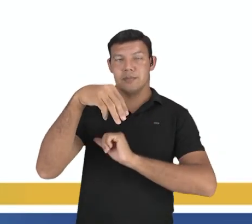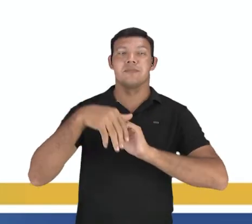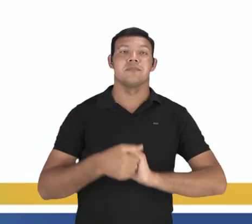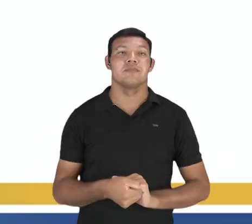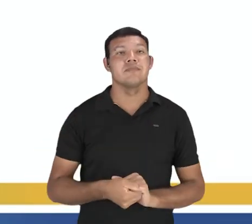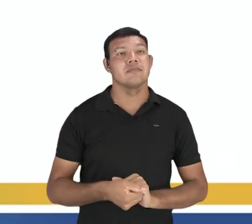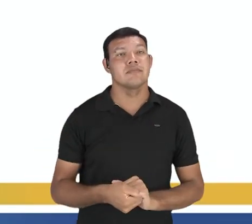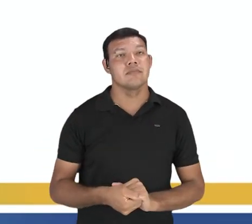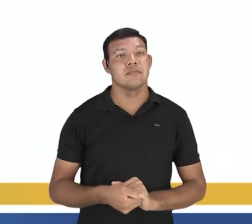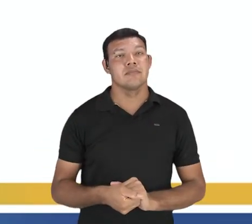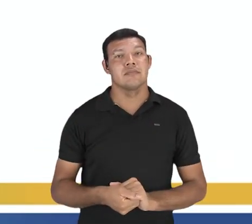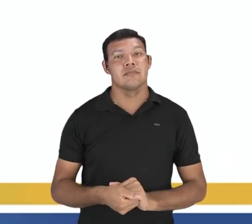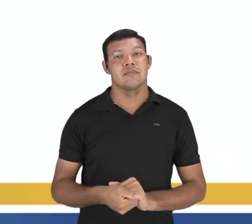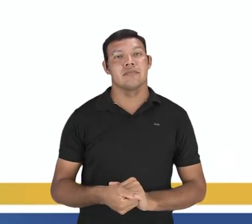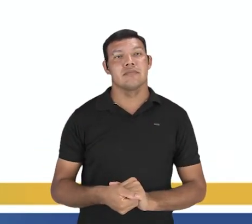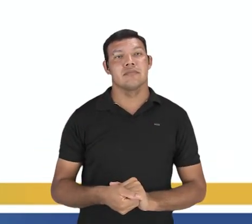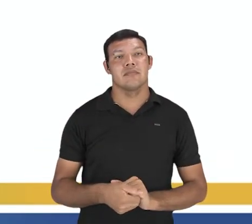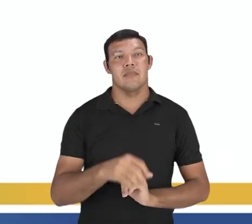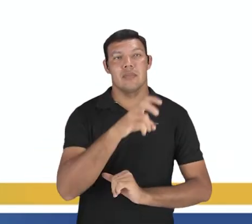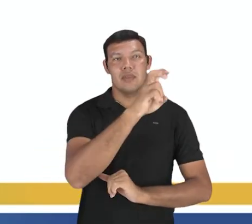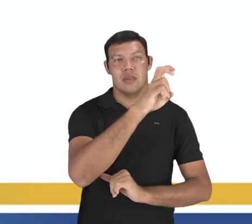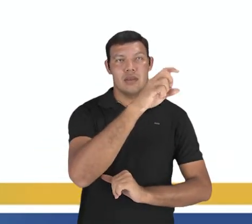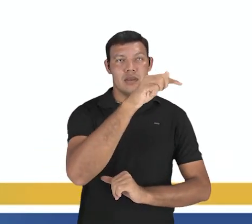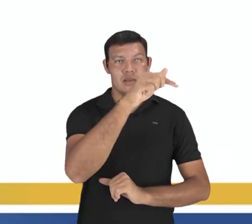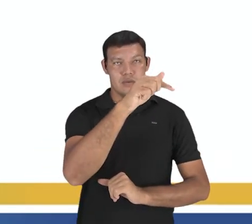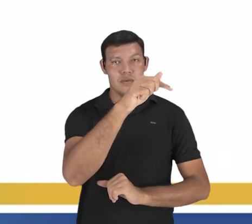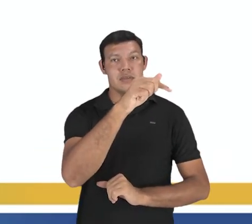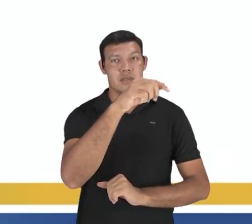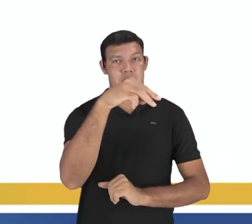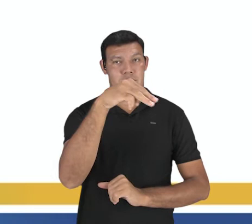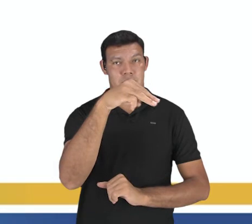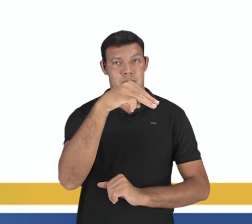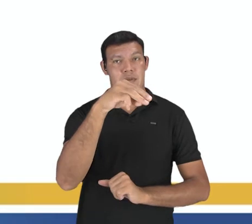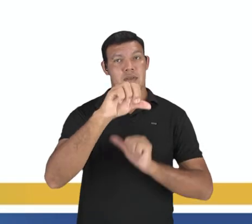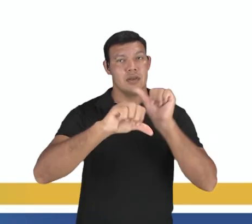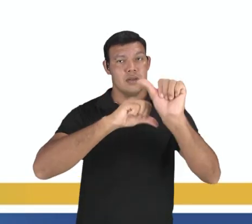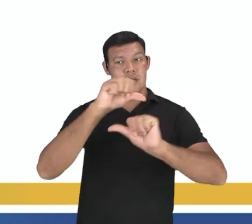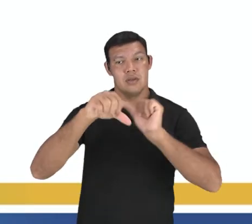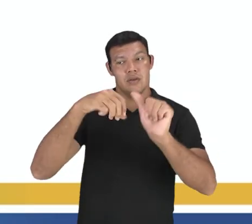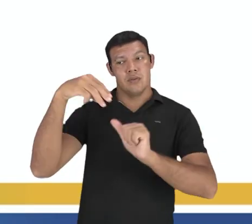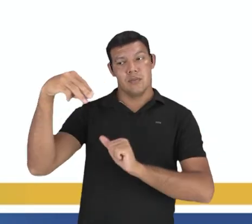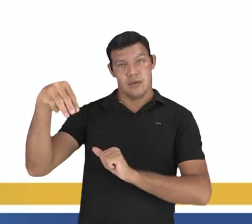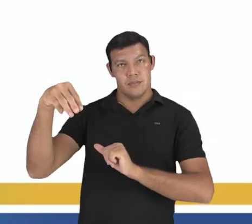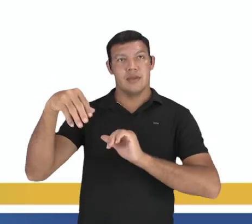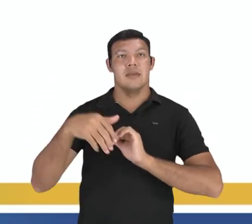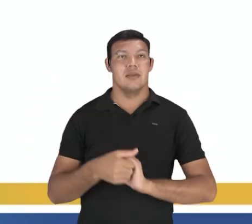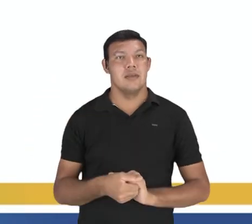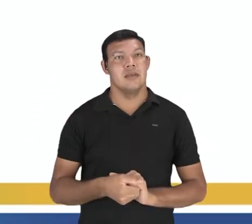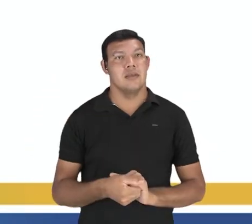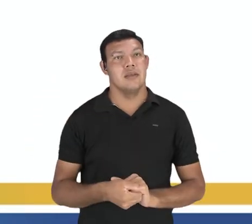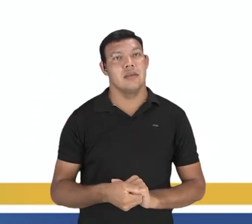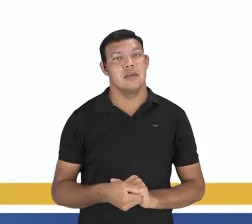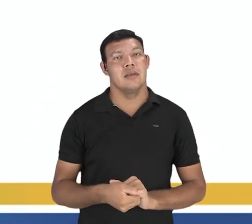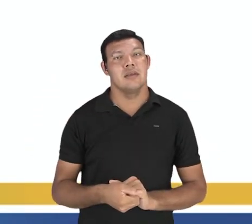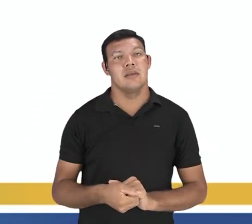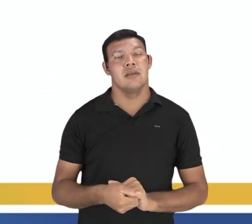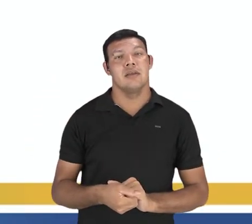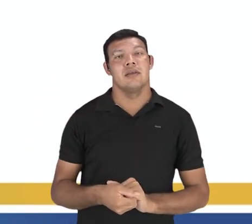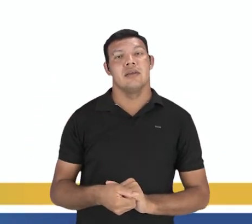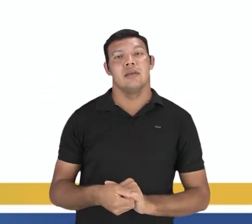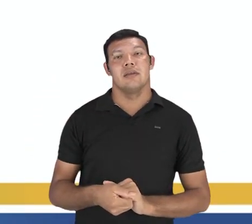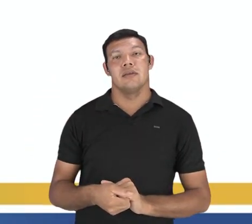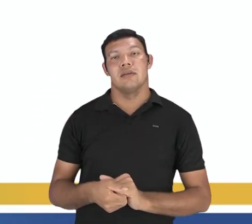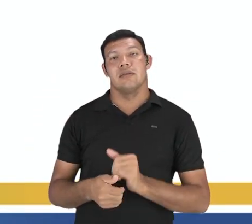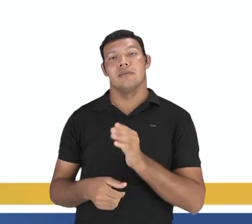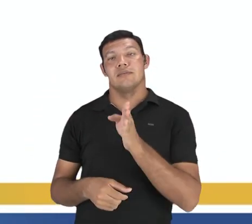aí eu fiz eu quero transformar 57 mm em metros e aí de mm para m eu